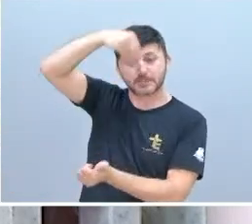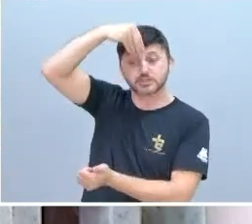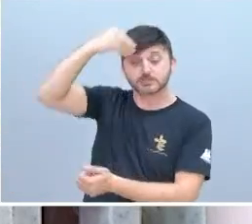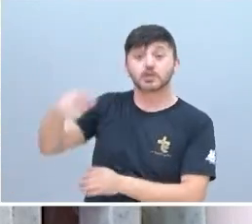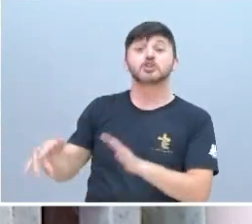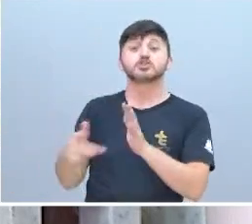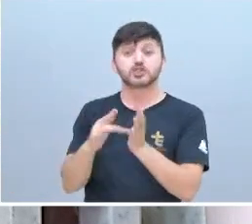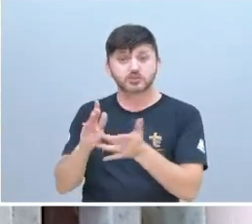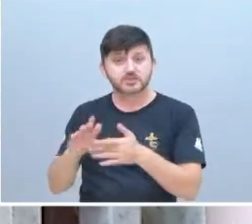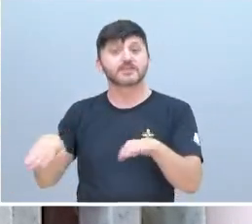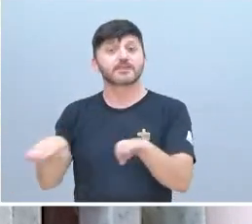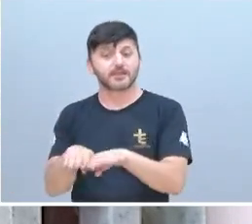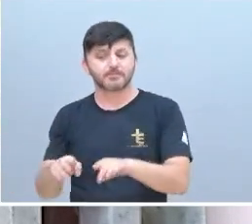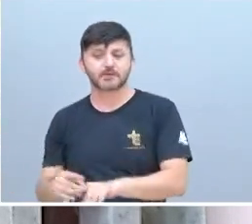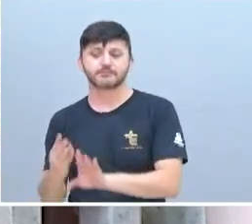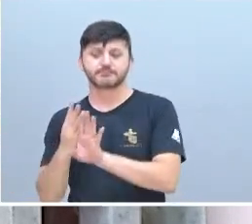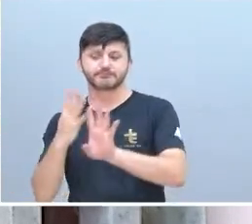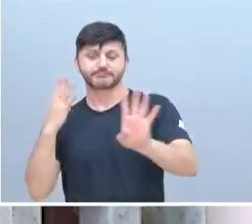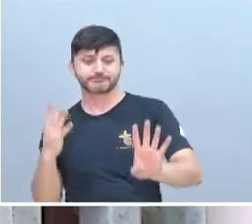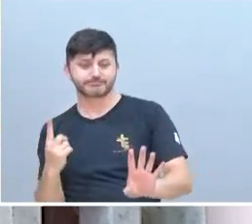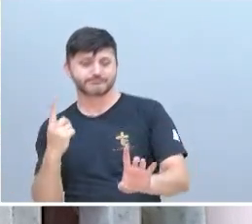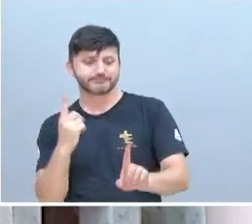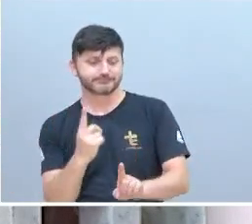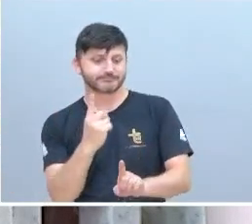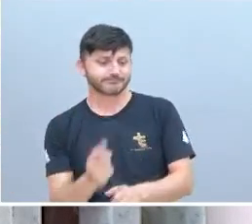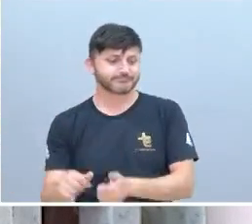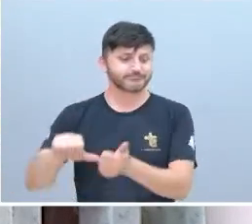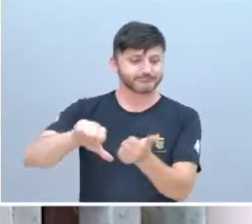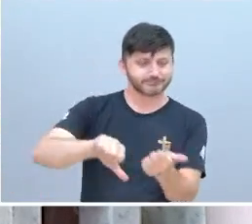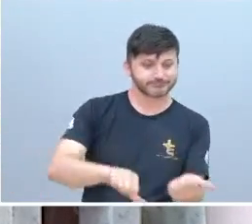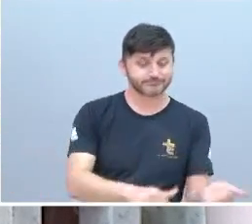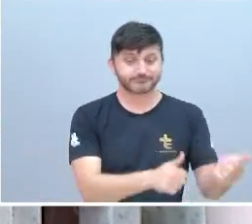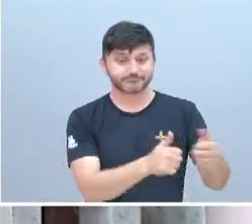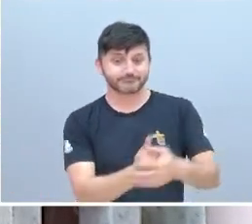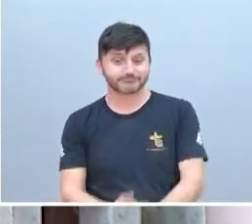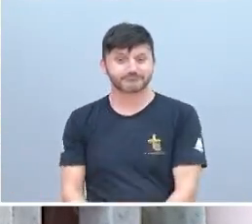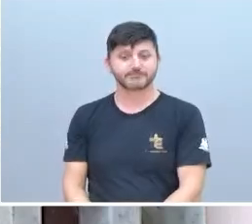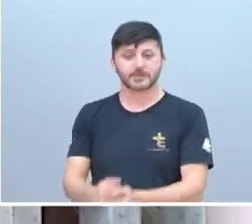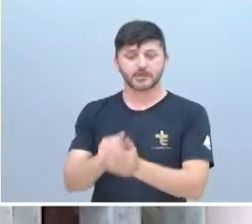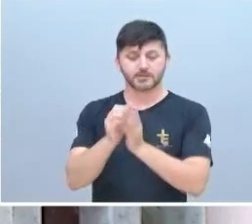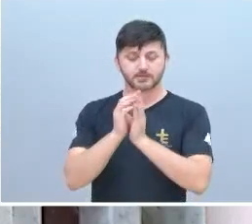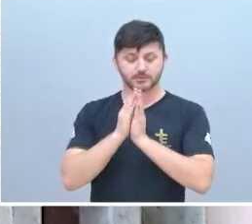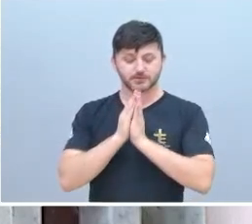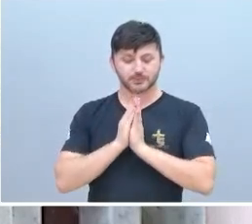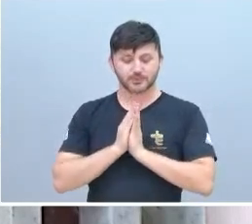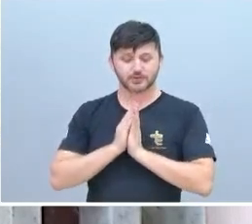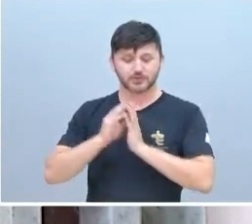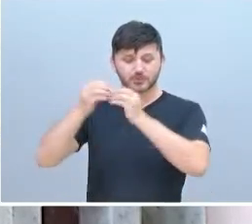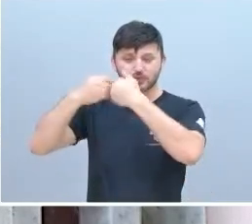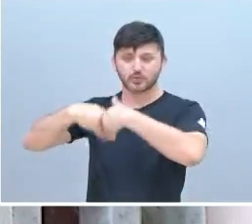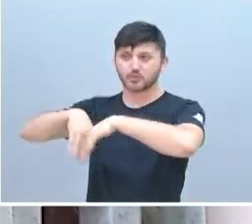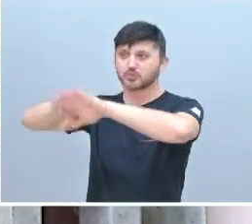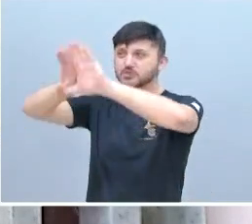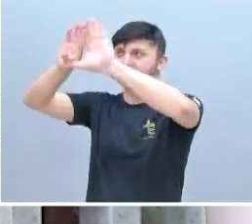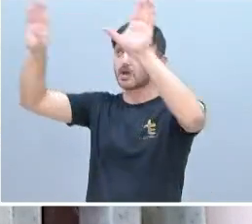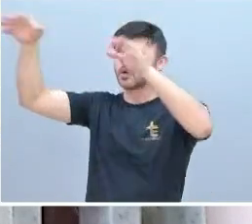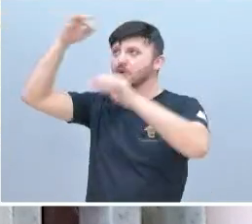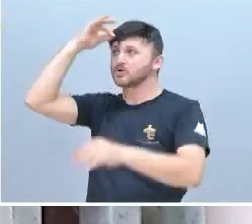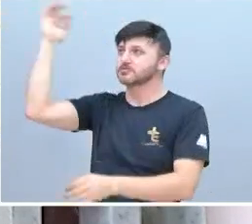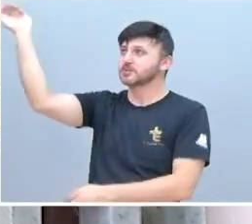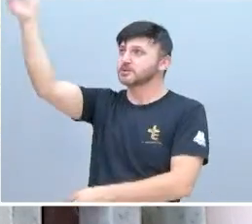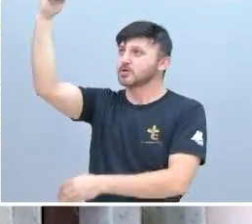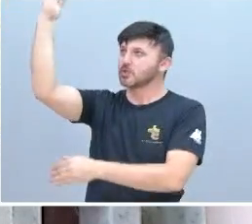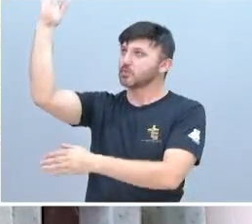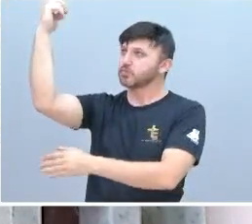o batismo. Enquanto rezava, o céu se abriu. O Espírito Santo